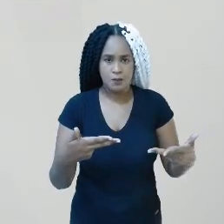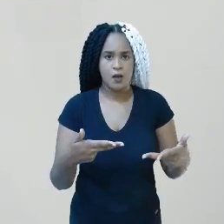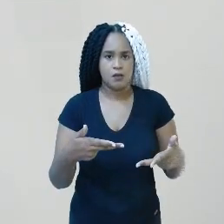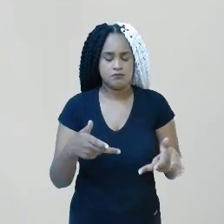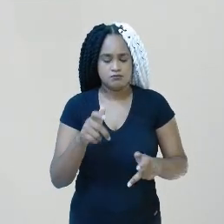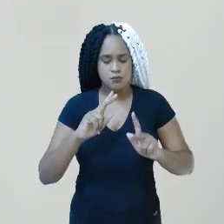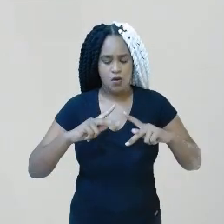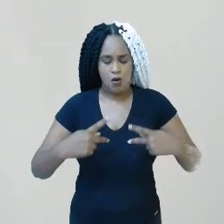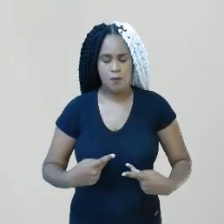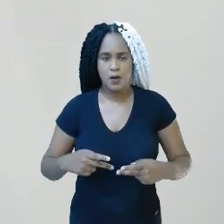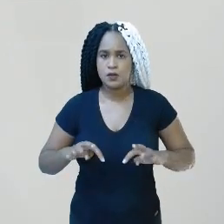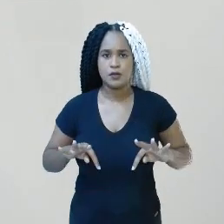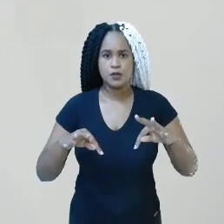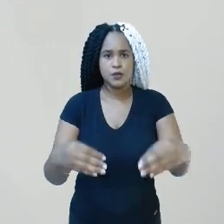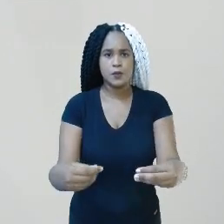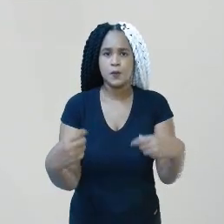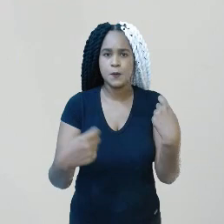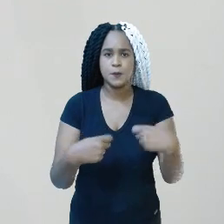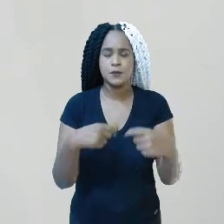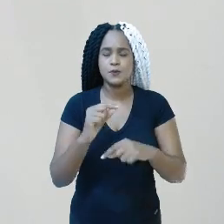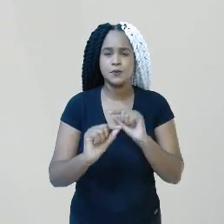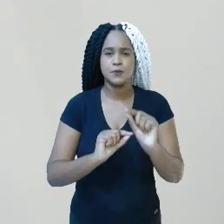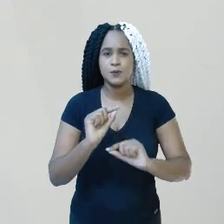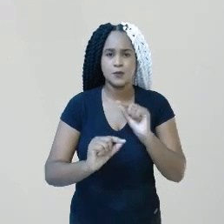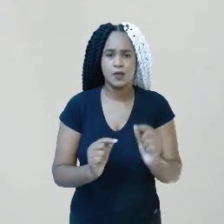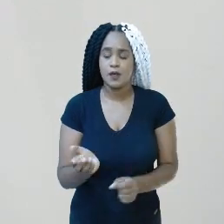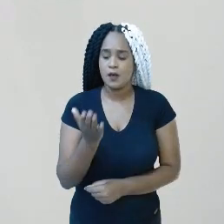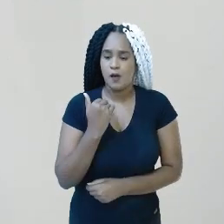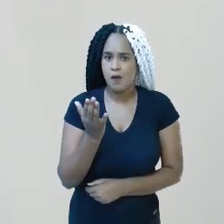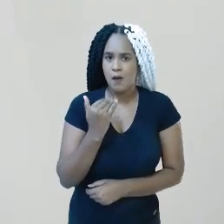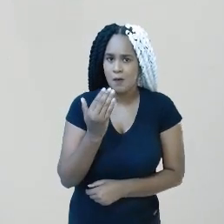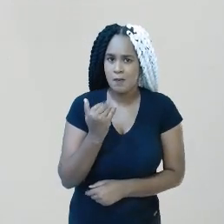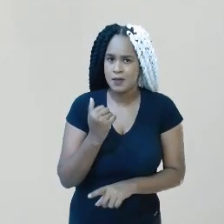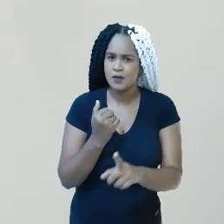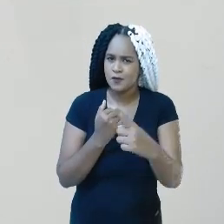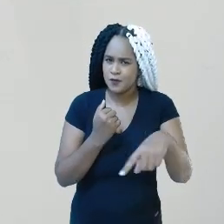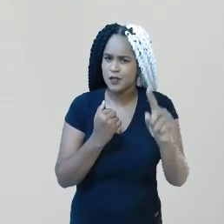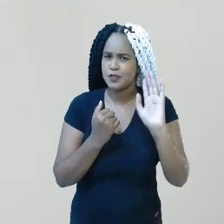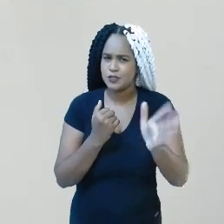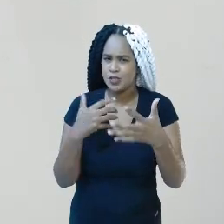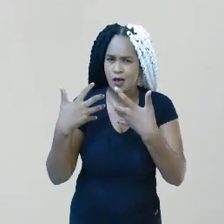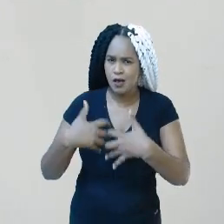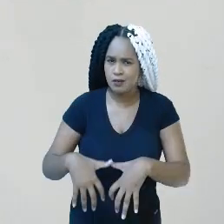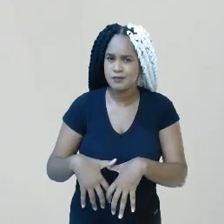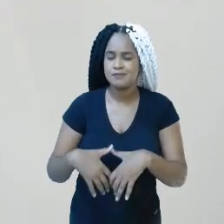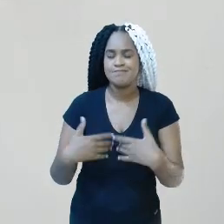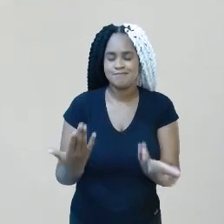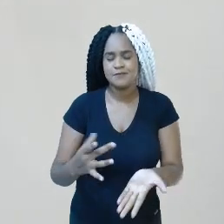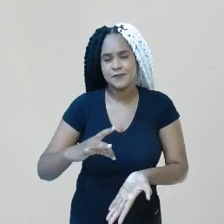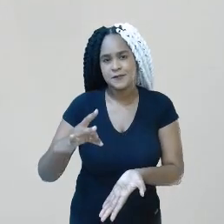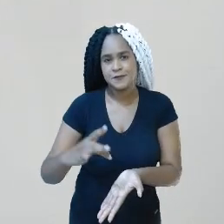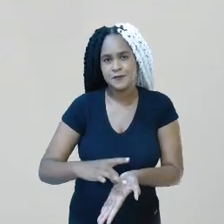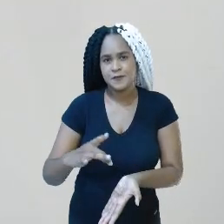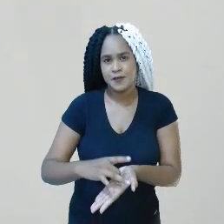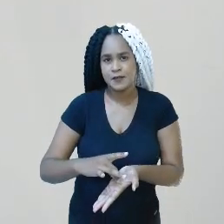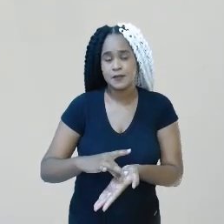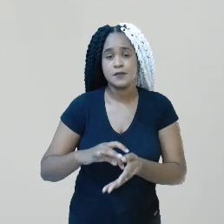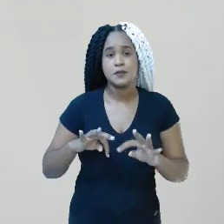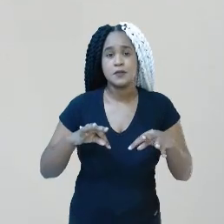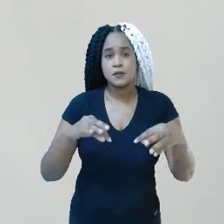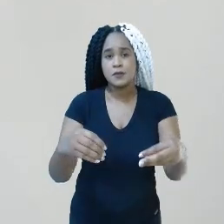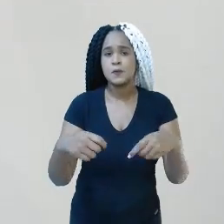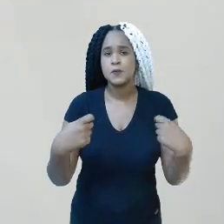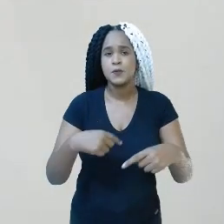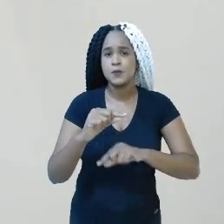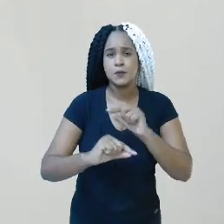alimentar. Já parou para pensar isso? Pois é, isso é uma verdade, viu? Todos os seres vivos comem, de